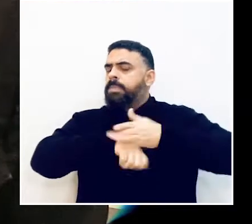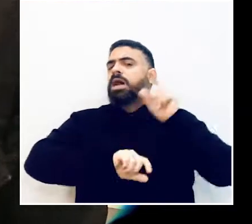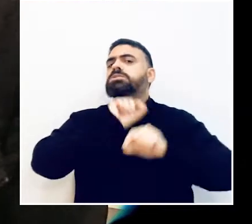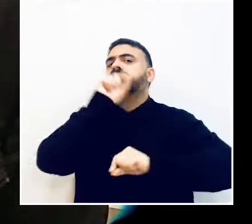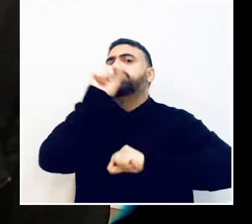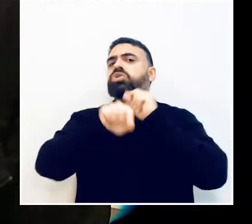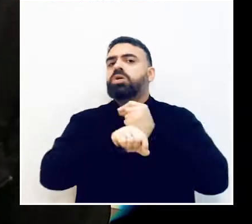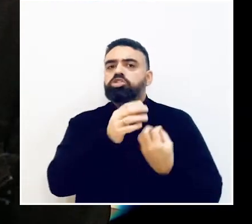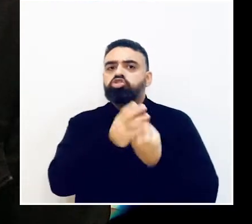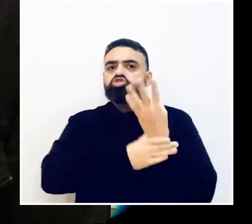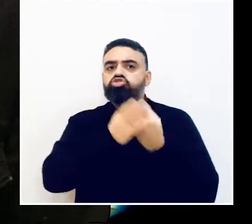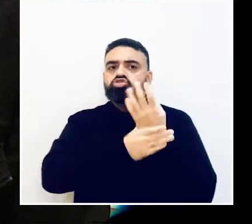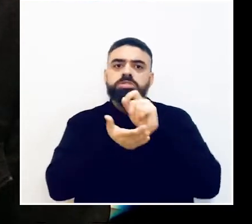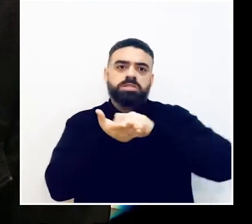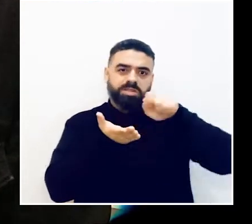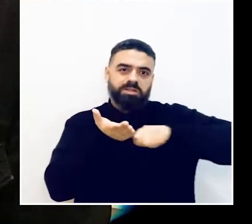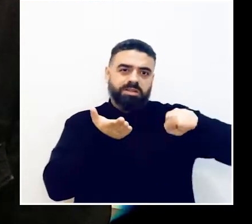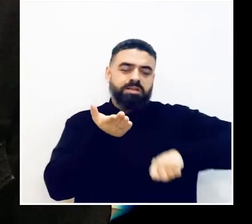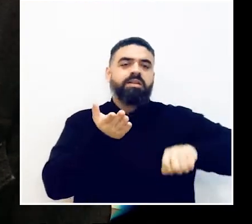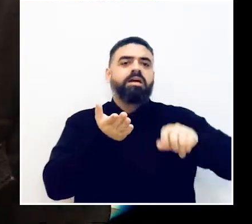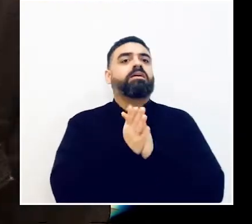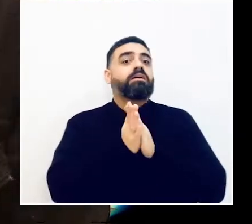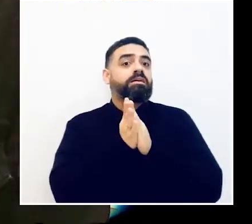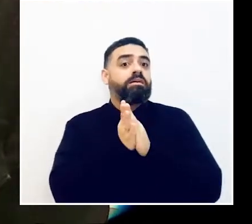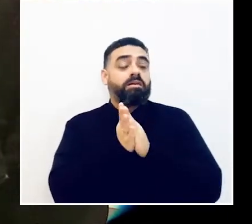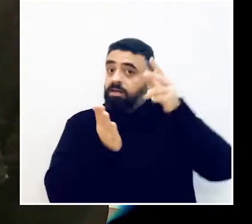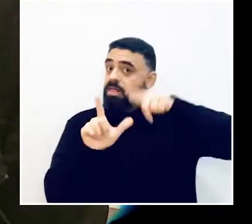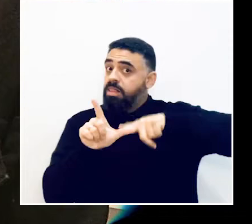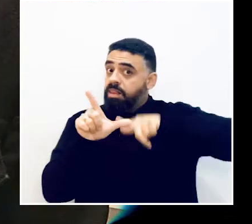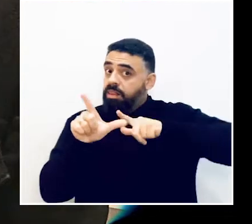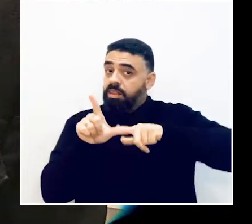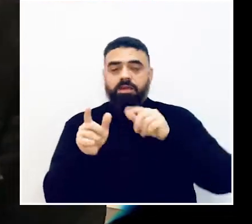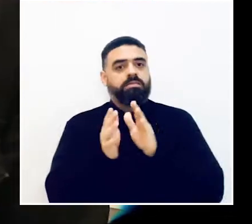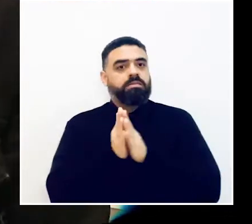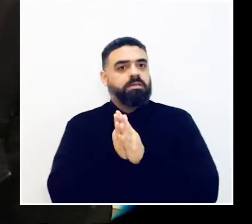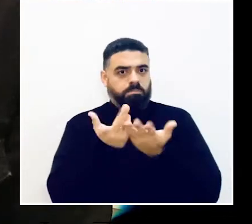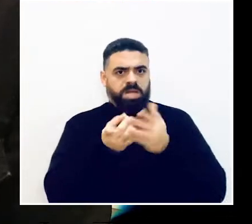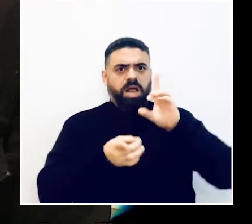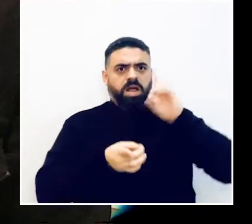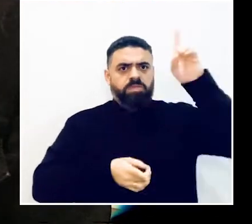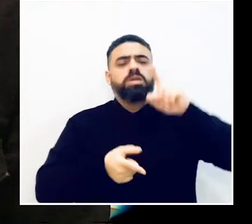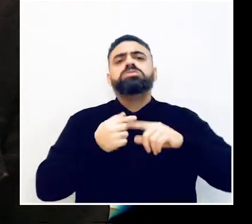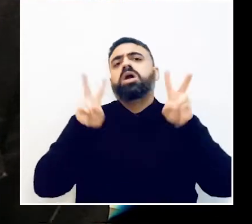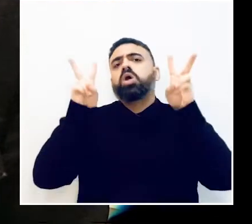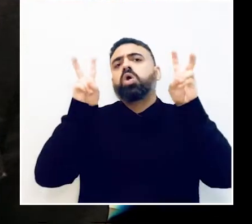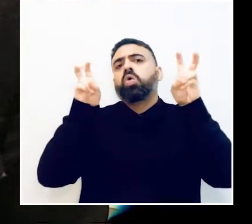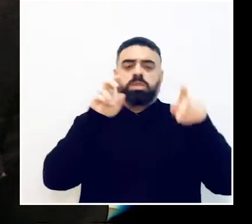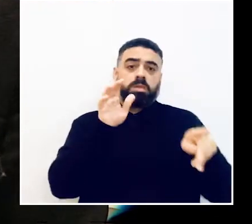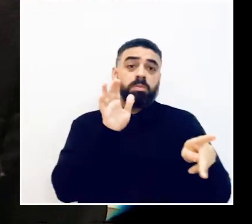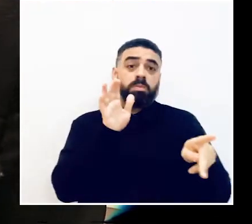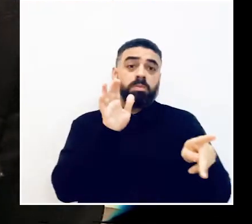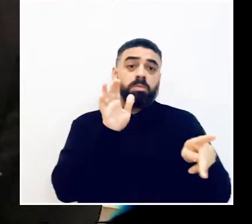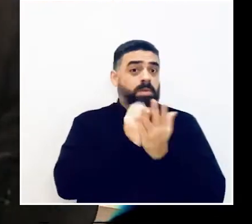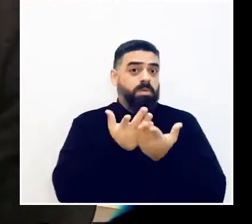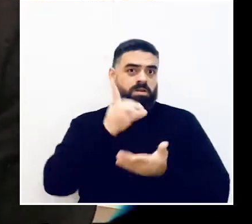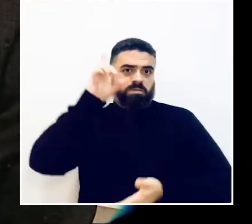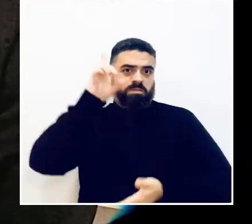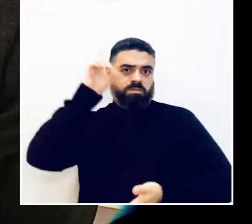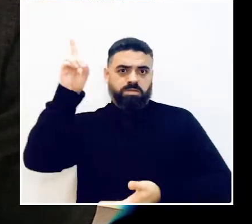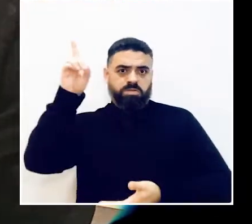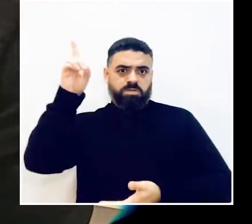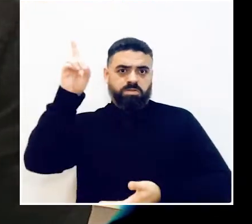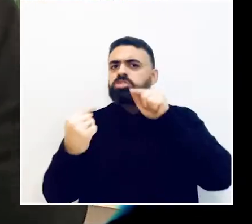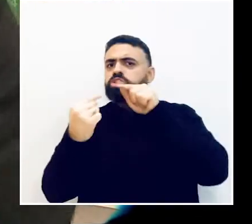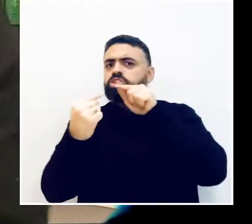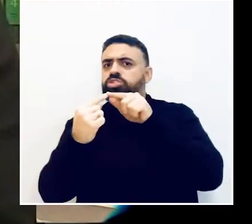nosso maior exercício de composição, ele é de compor temas bíblicos, né? A causa do